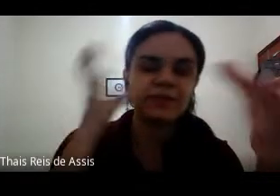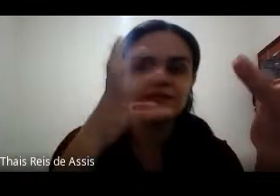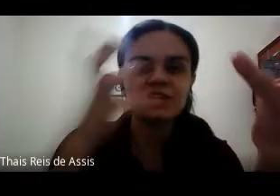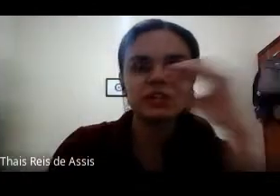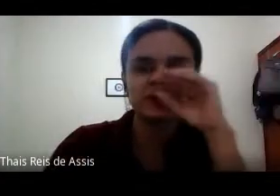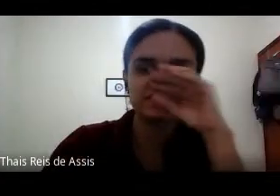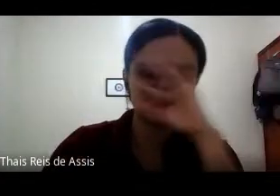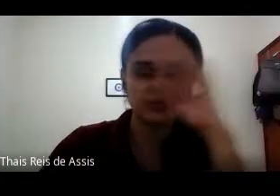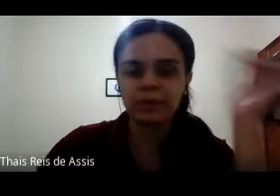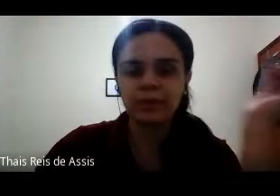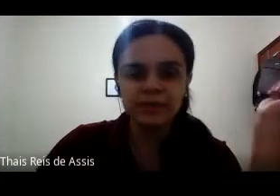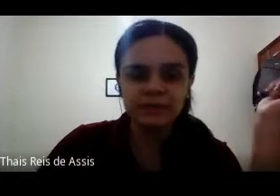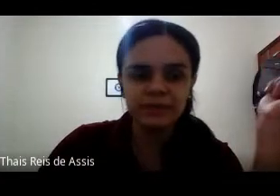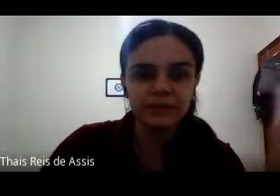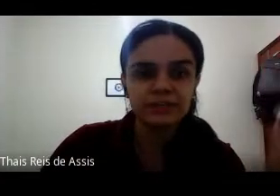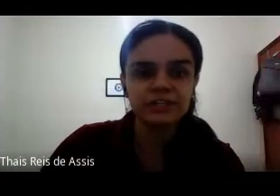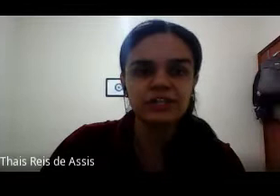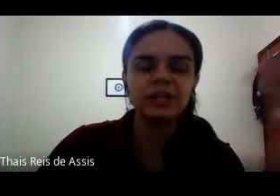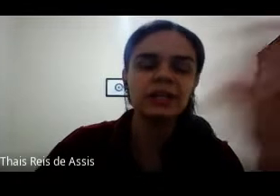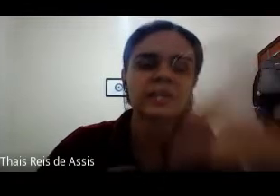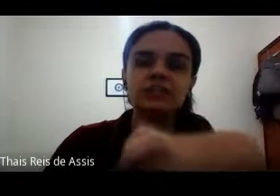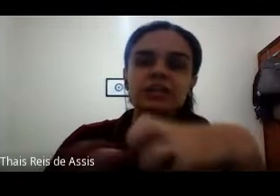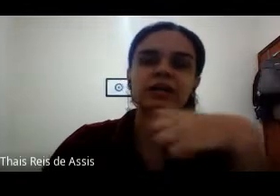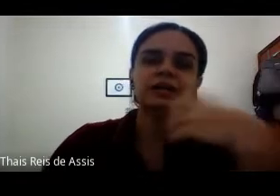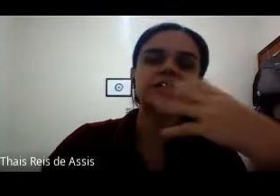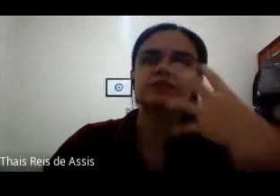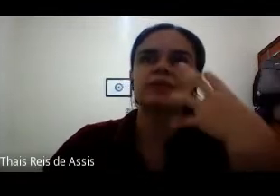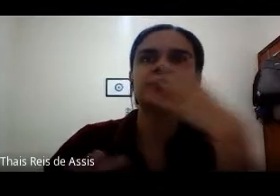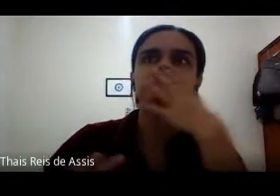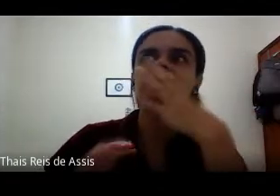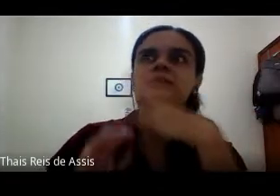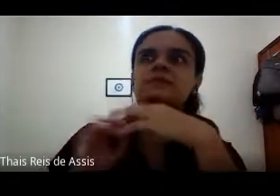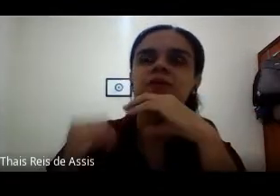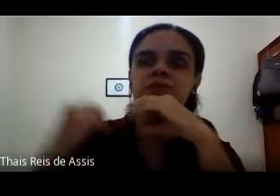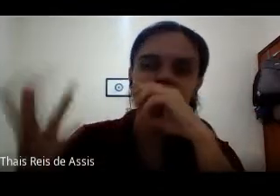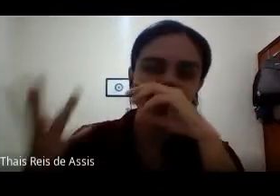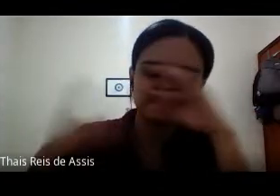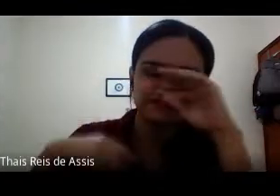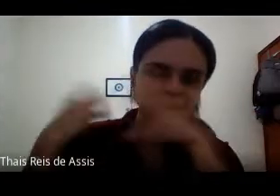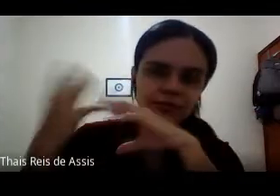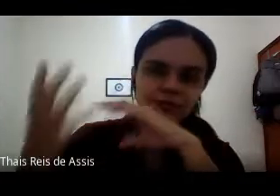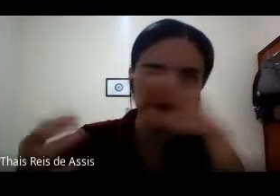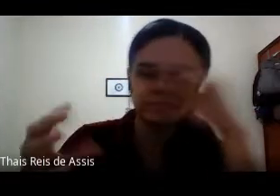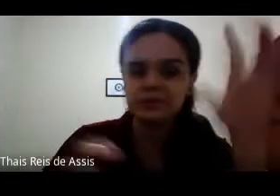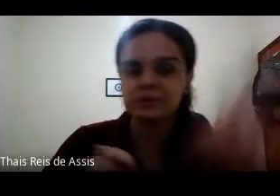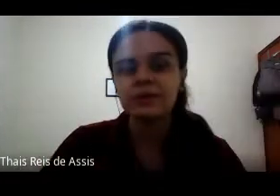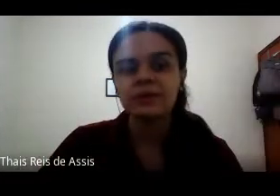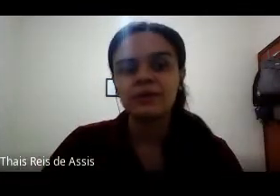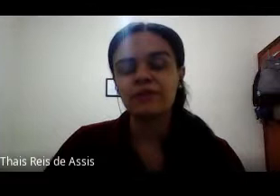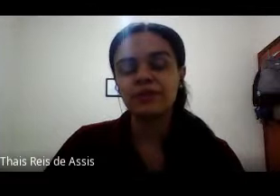de informação? A gente tem é transformar em conhecimento e a gente ir checando as informações, vendo fotos, vendo